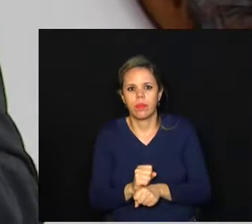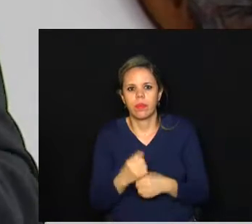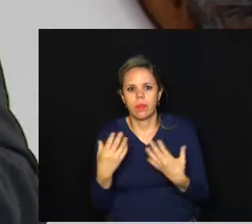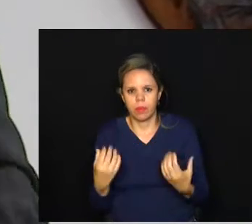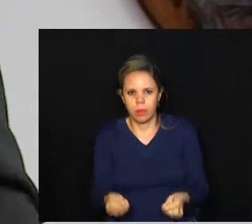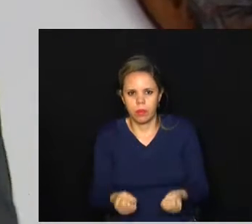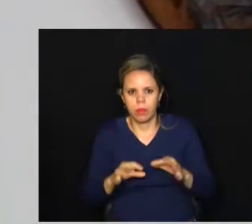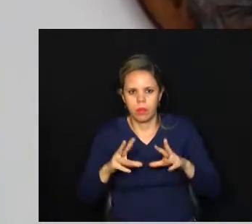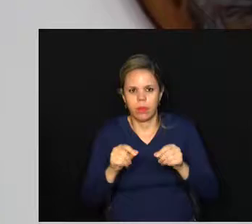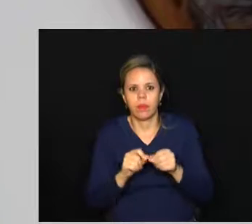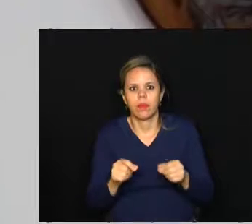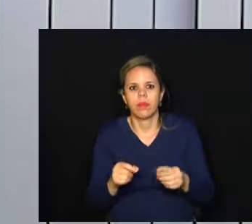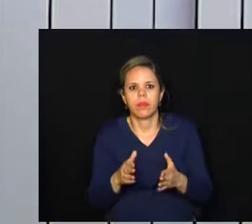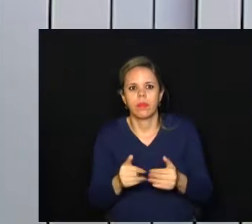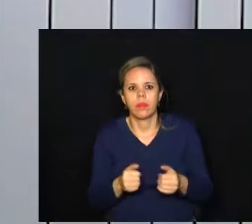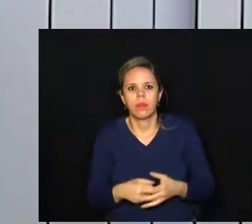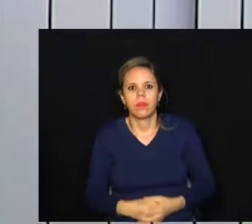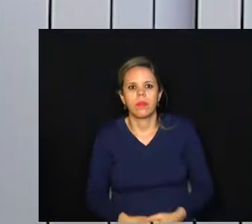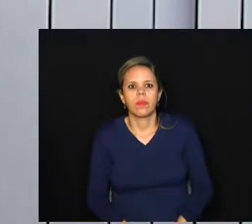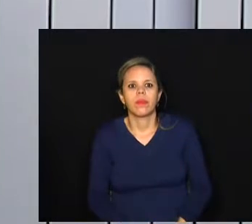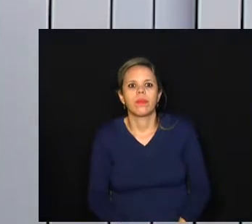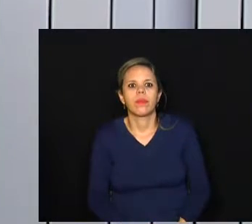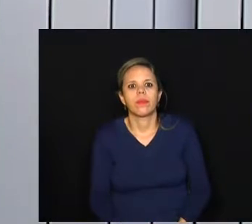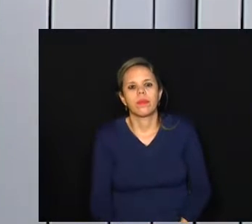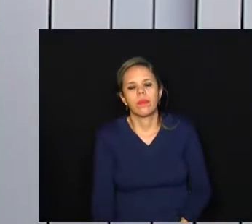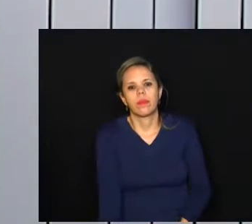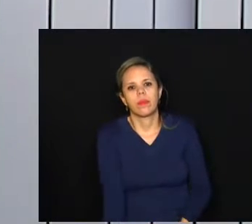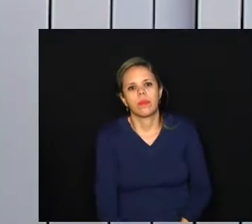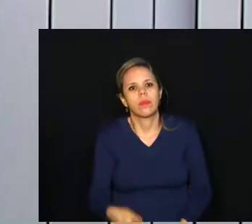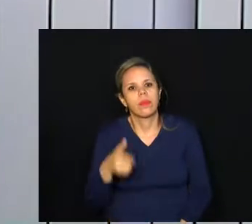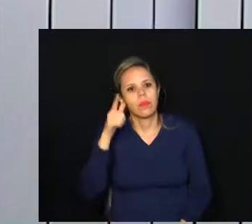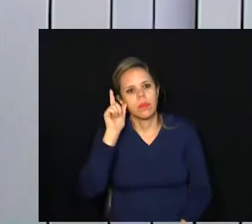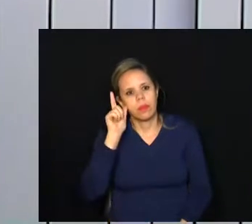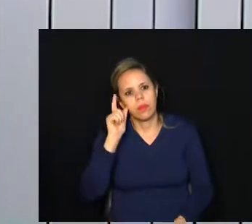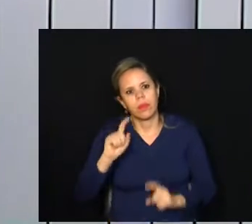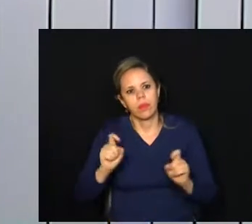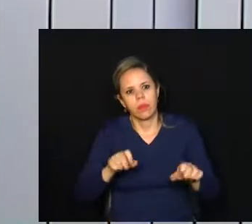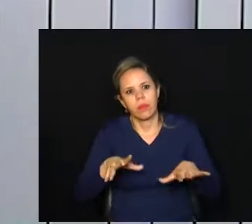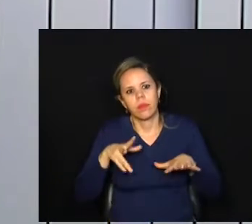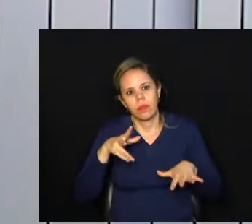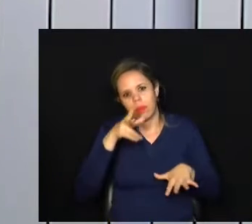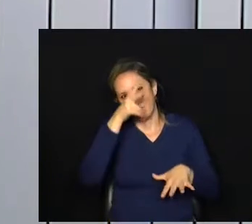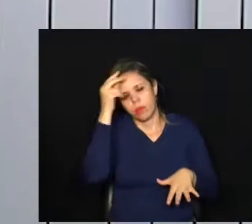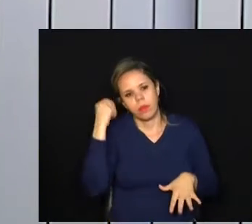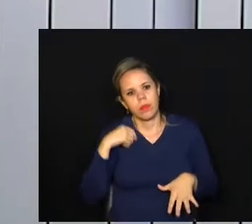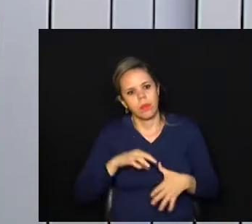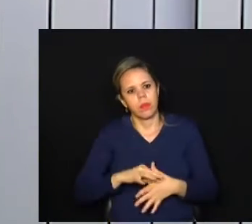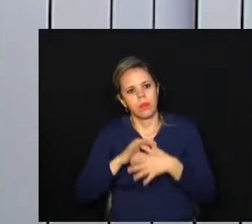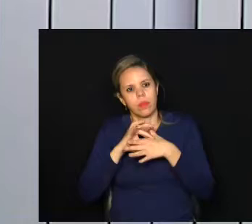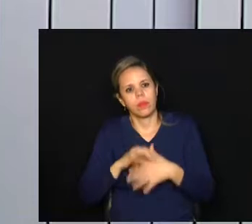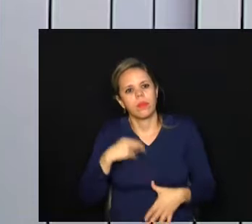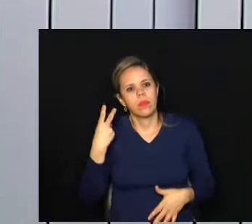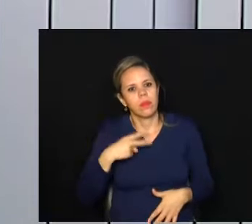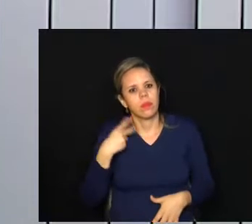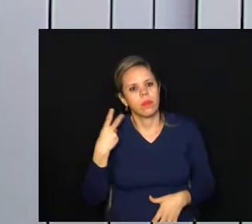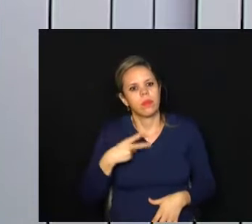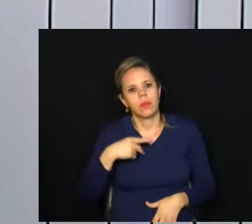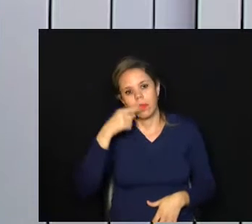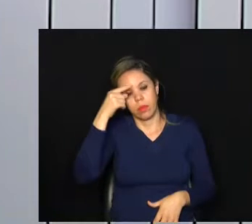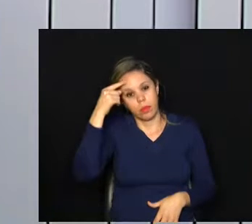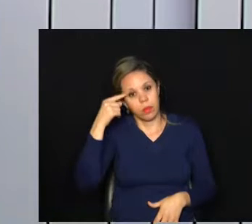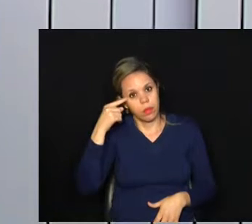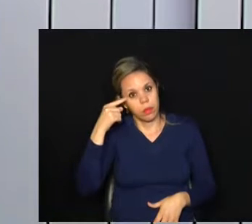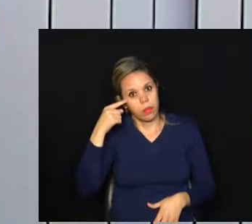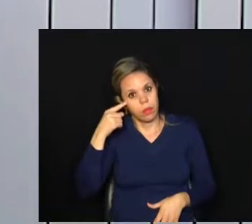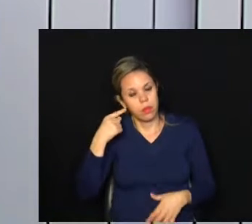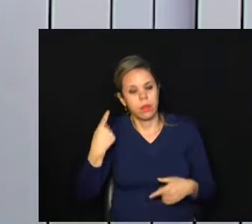contemplados com tudo aquilo que nós pedimos. E olha só, ontem, em audiência pública, liderada pela vereadora Paula Miguel,